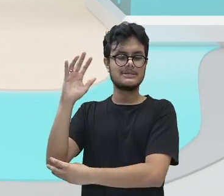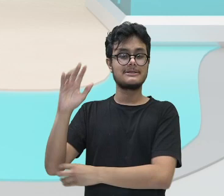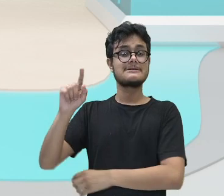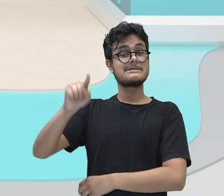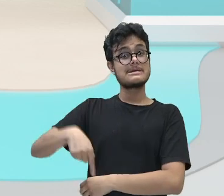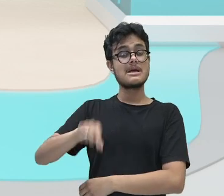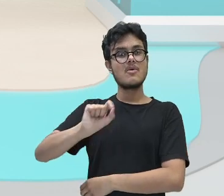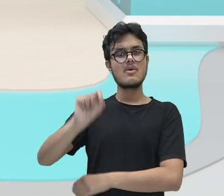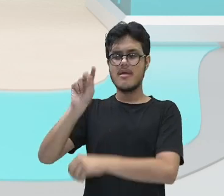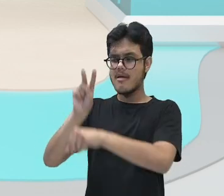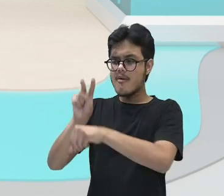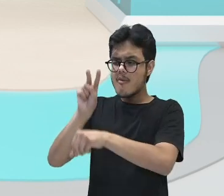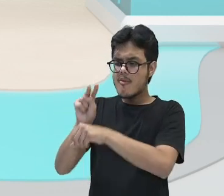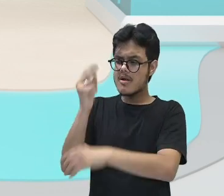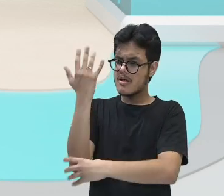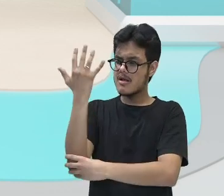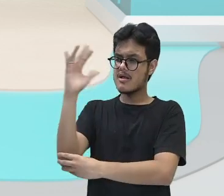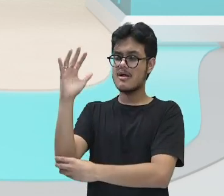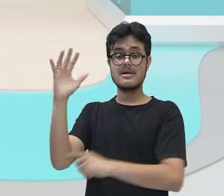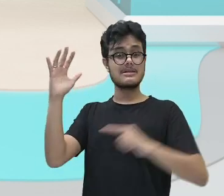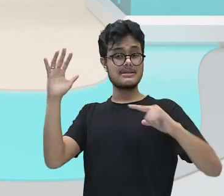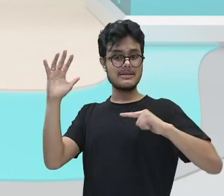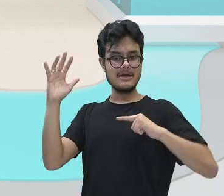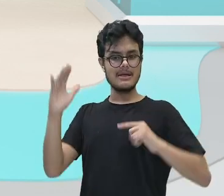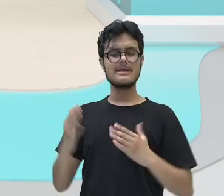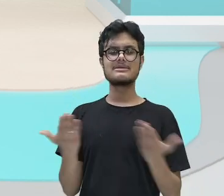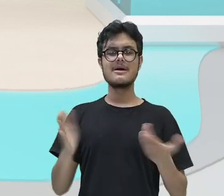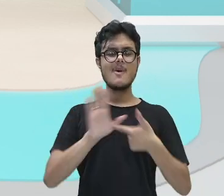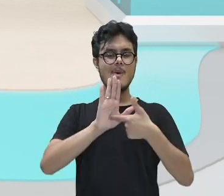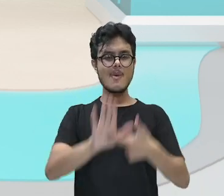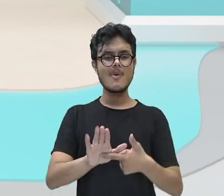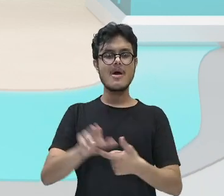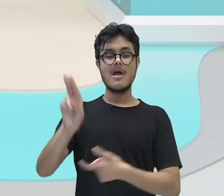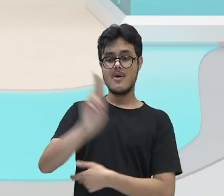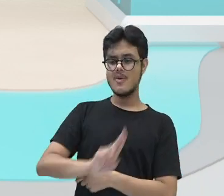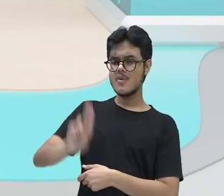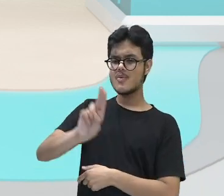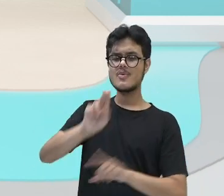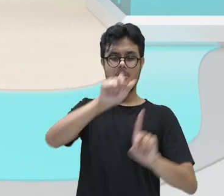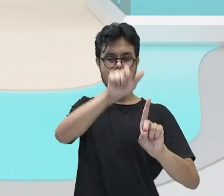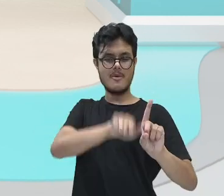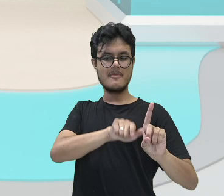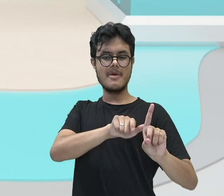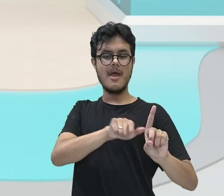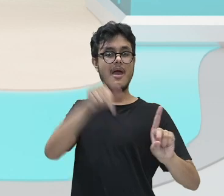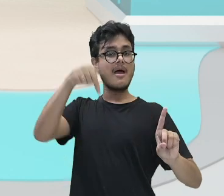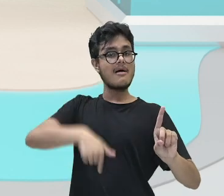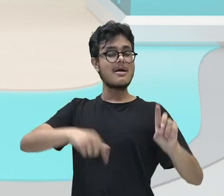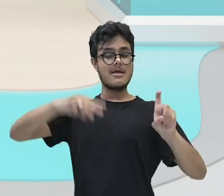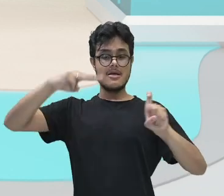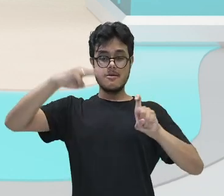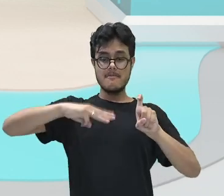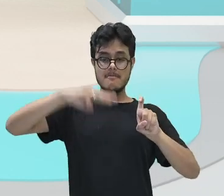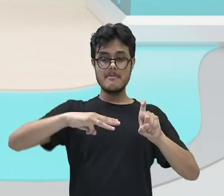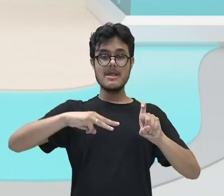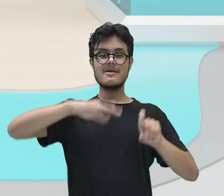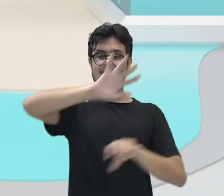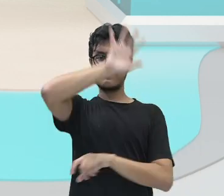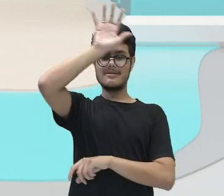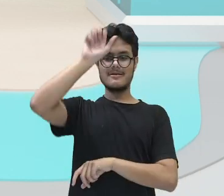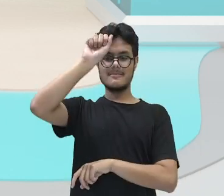a questão do meio ambiente, onde a preservação ambiental estava muito presente. E eu utilizei